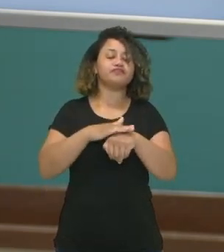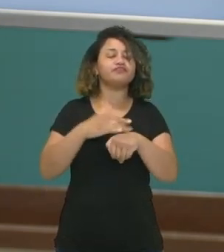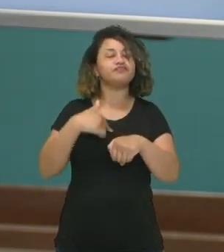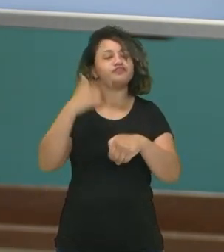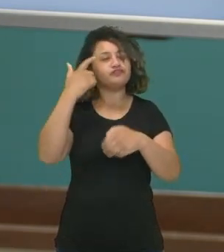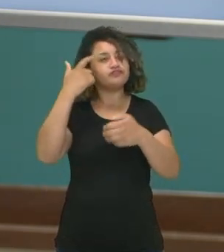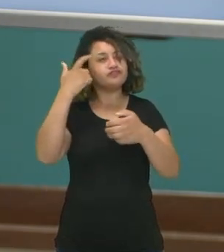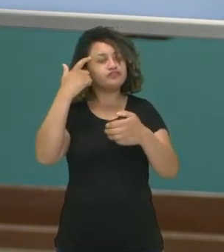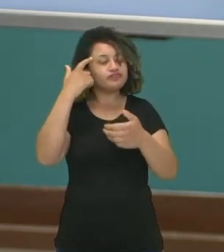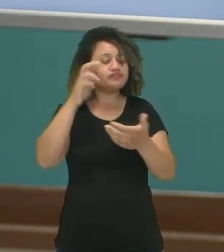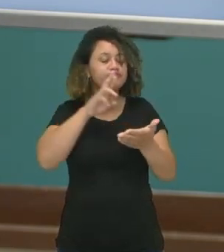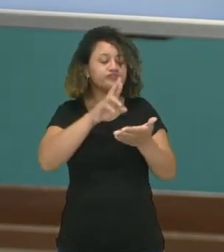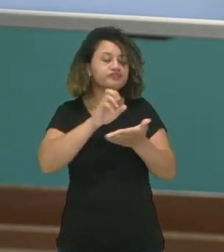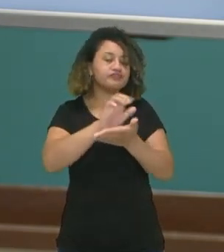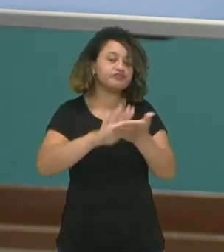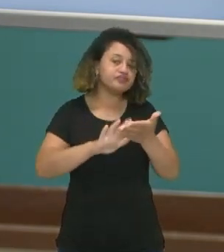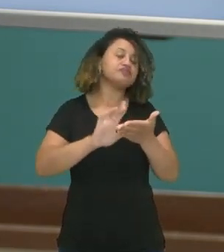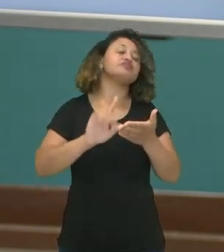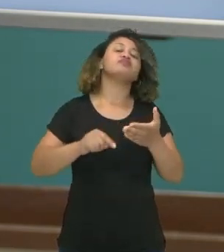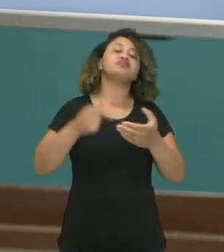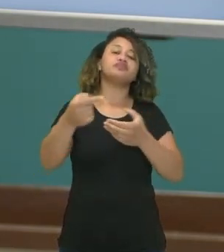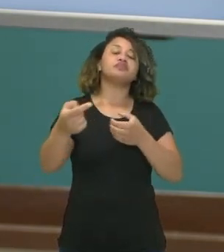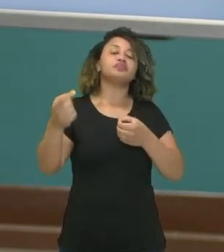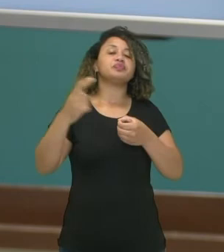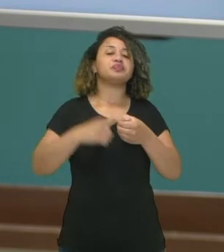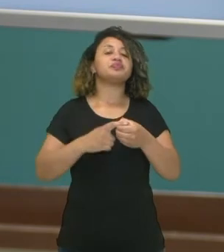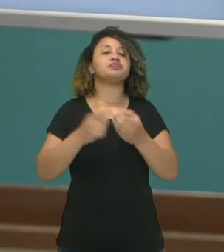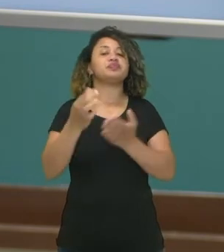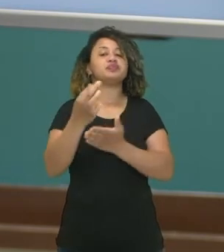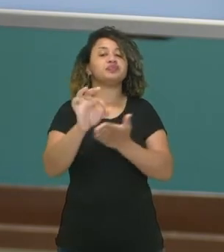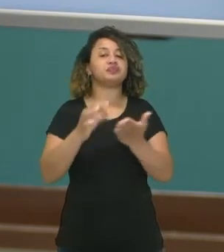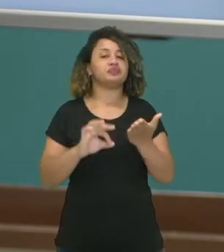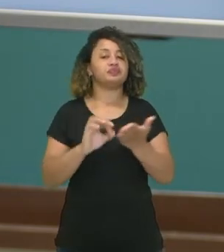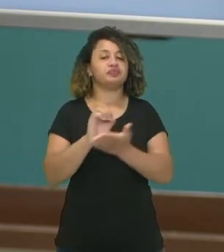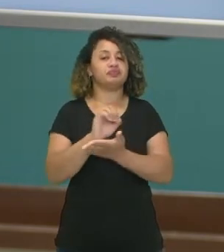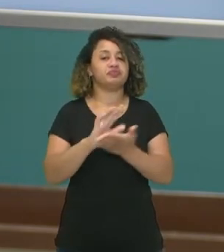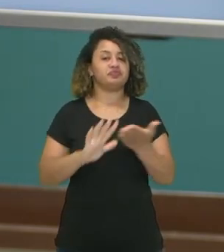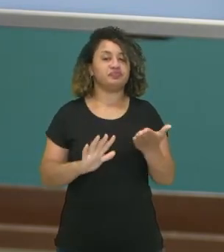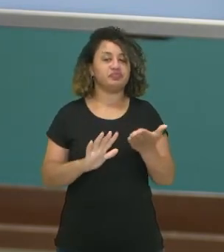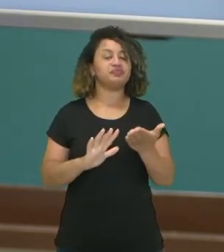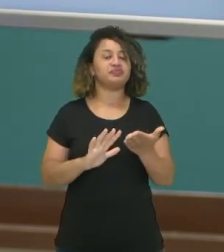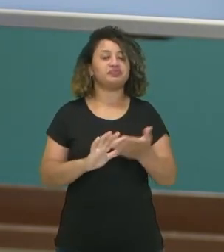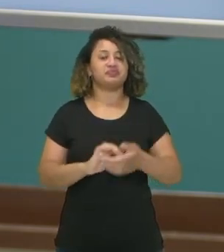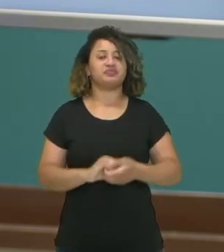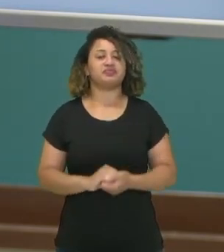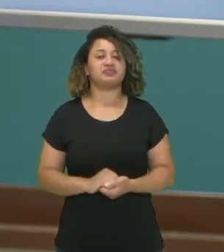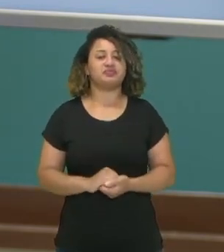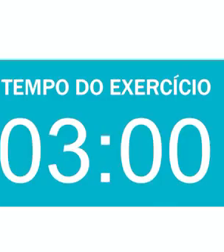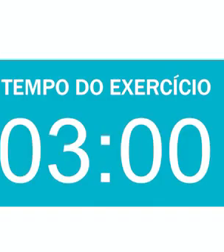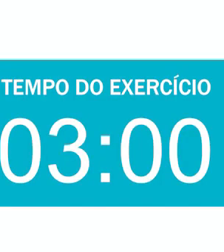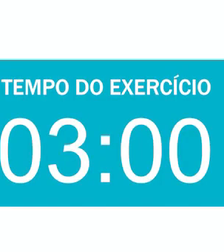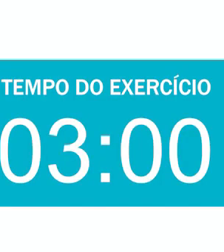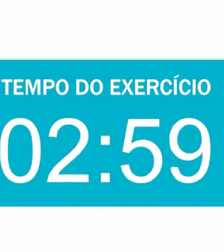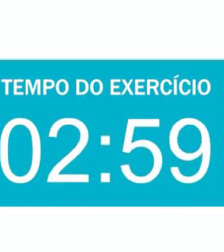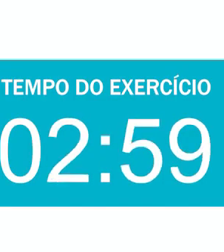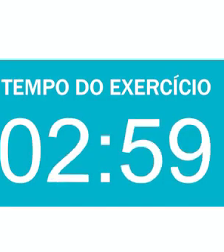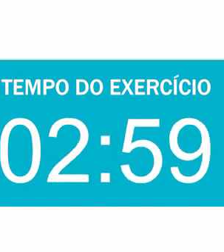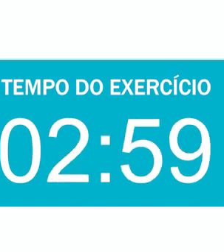tempinho para vocês resolverem o Praticando 3 e na sequência eu volto para a correção.